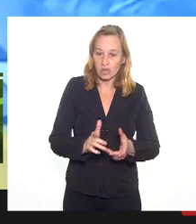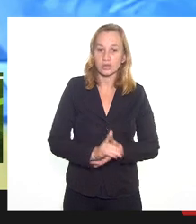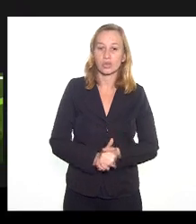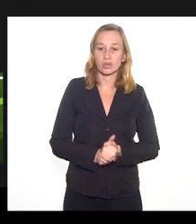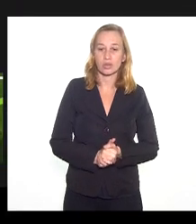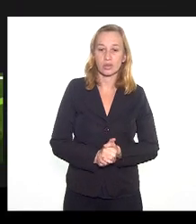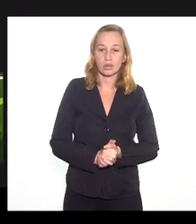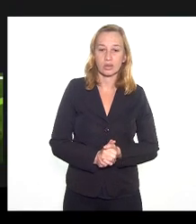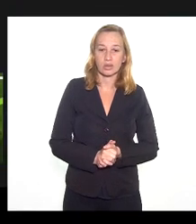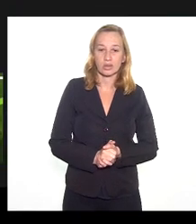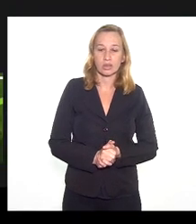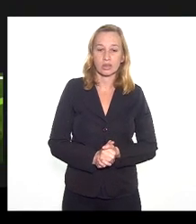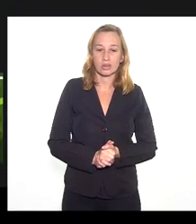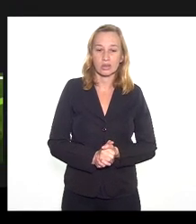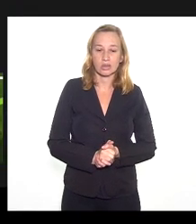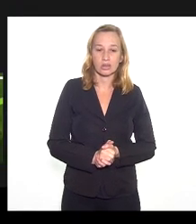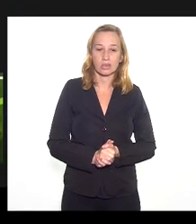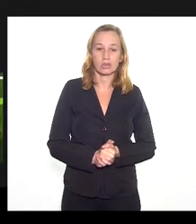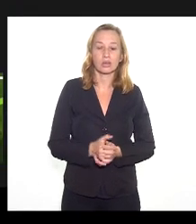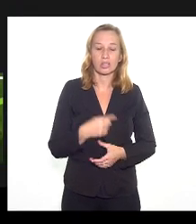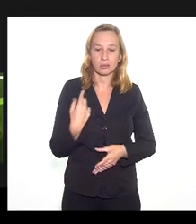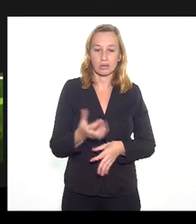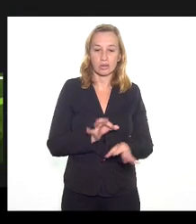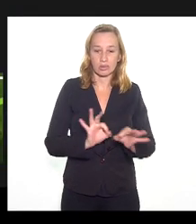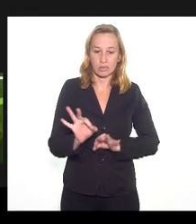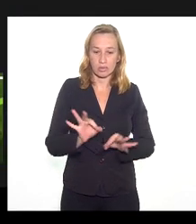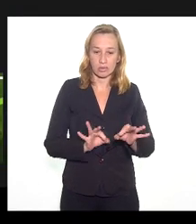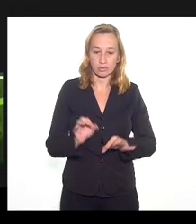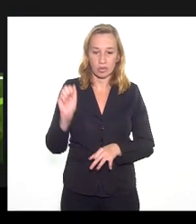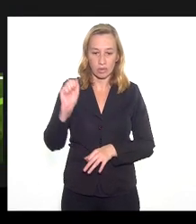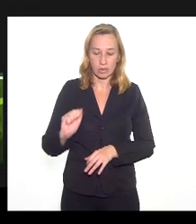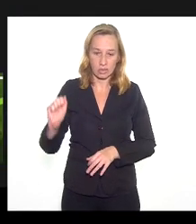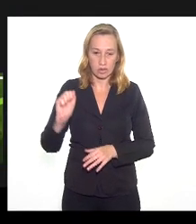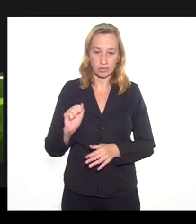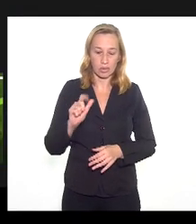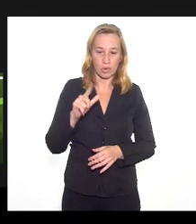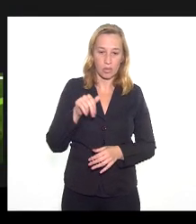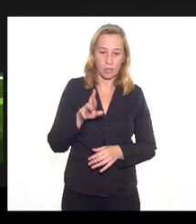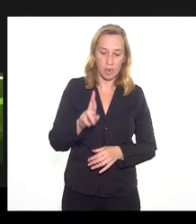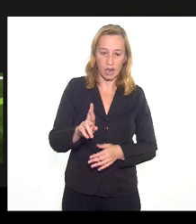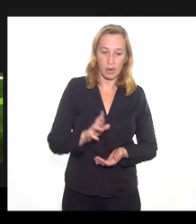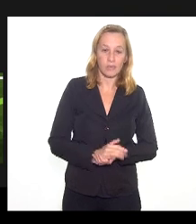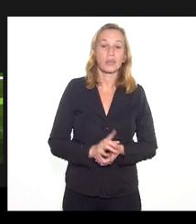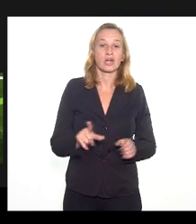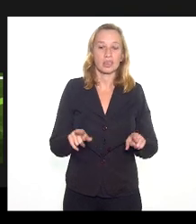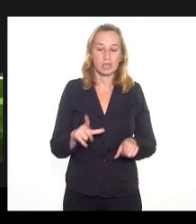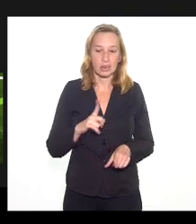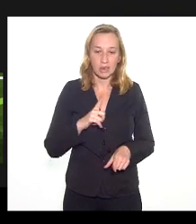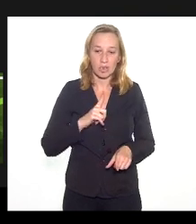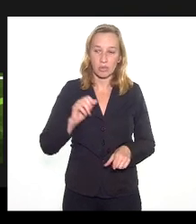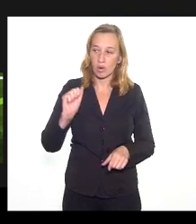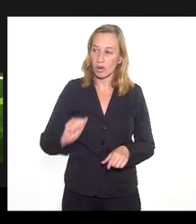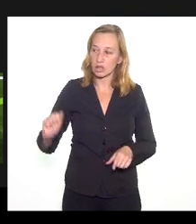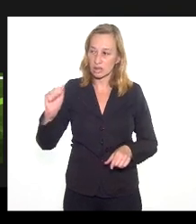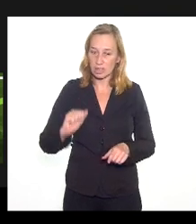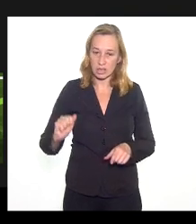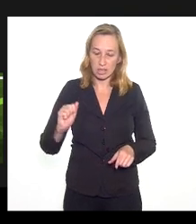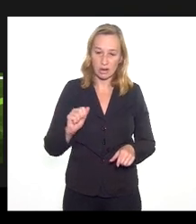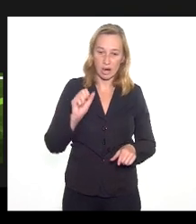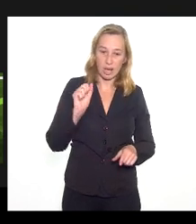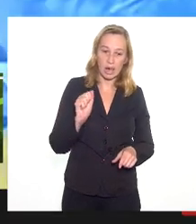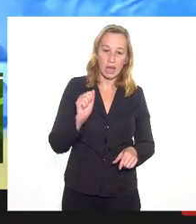e são amparados também pela nossa organização, chamada OMAR. Temos uma organização chamada AOMAR, que é